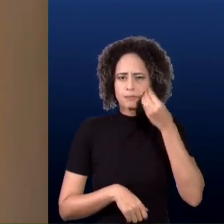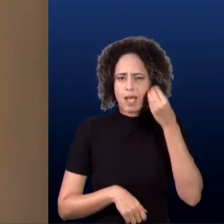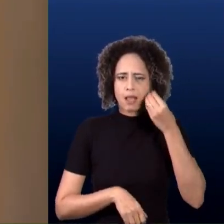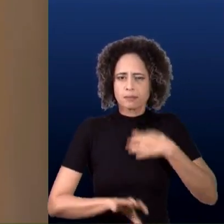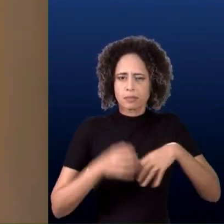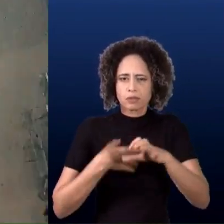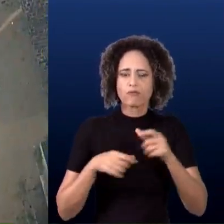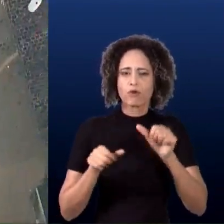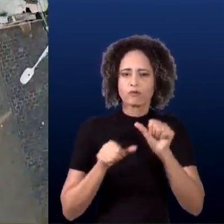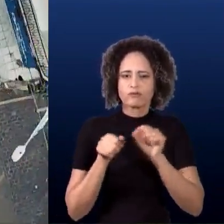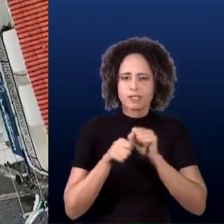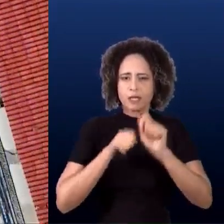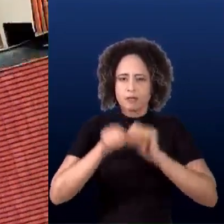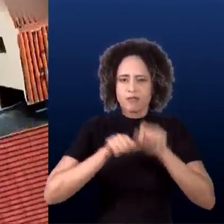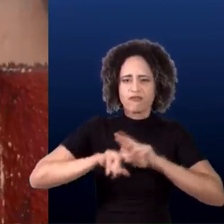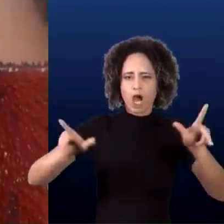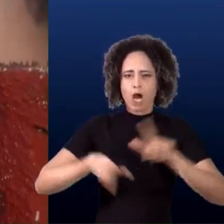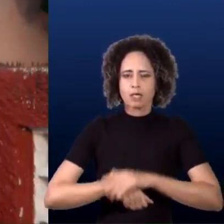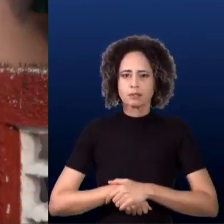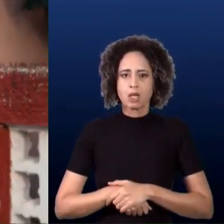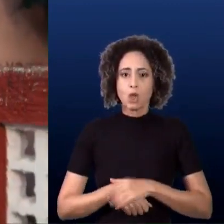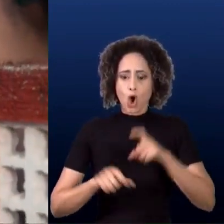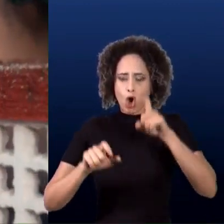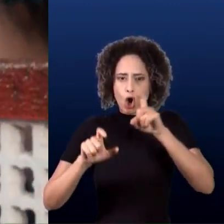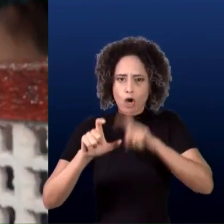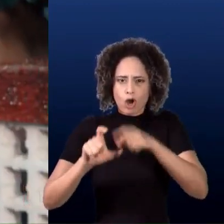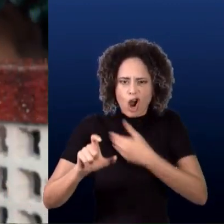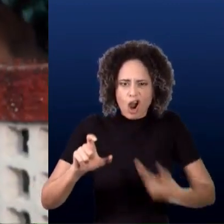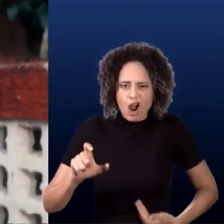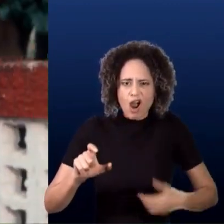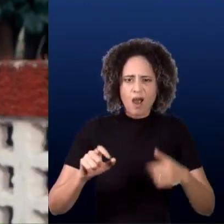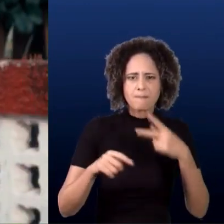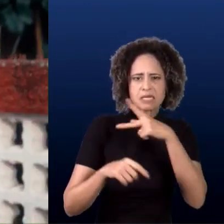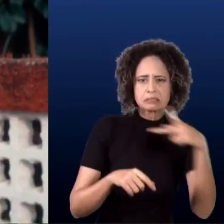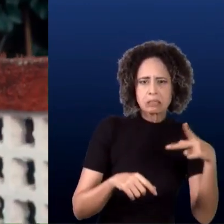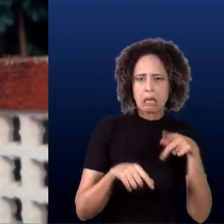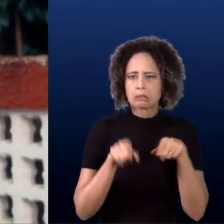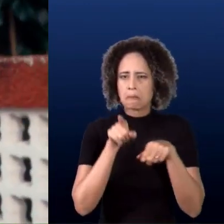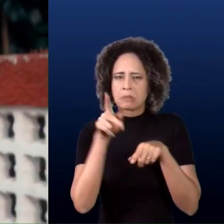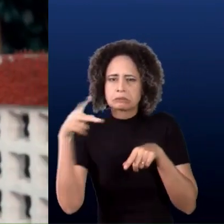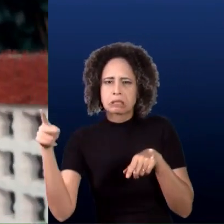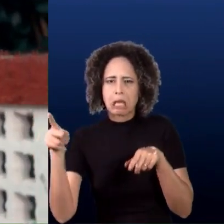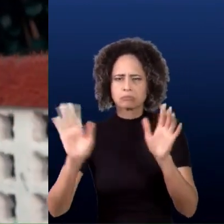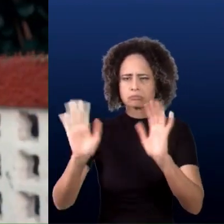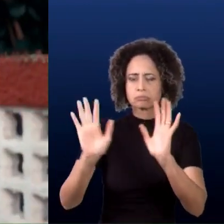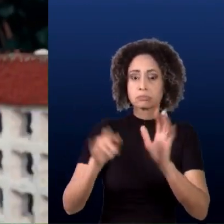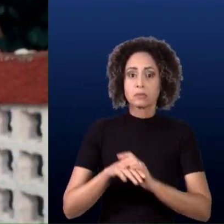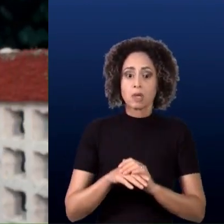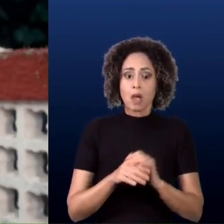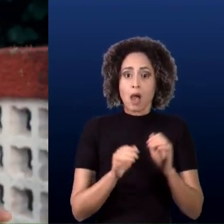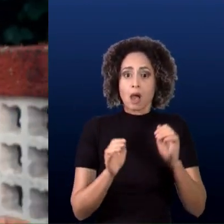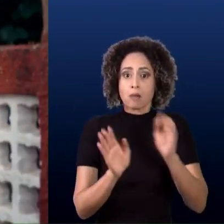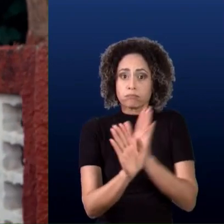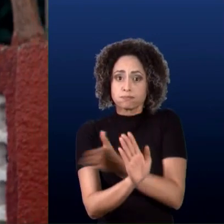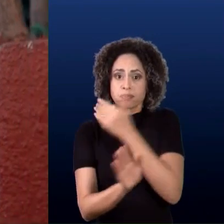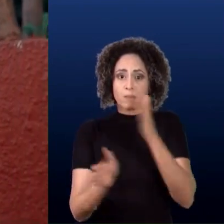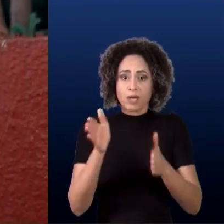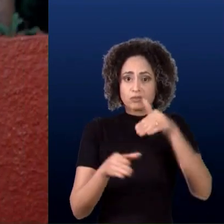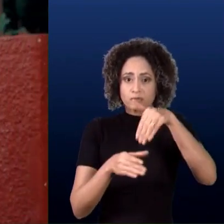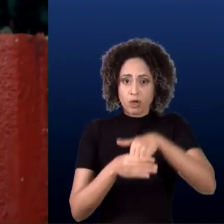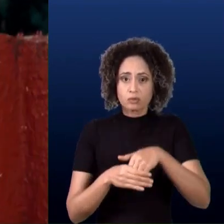na pele que a gente vai fazer diferente. O governador não pode depender do presidente A ou B para fazer um bom trabalho. Depois que